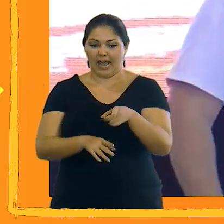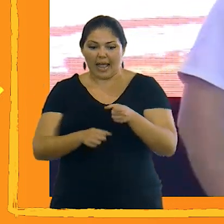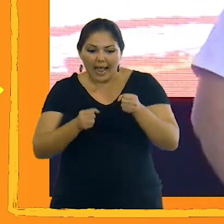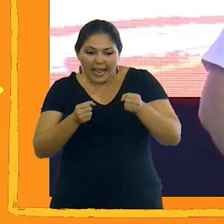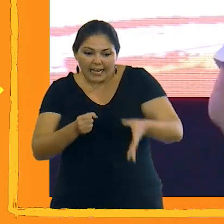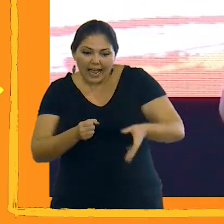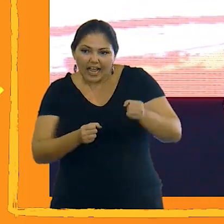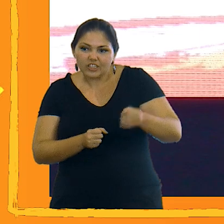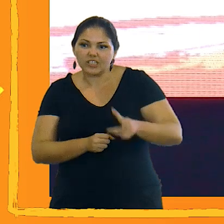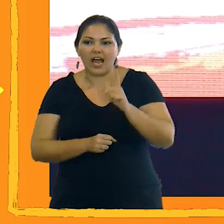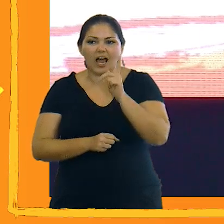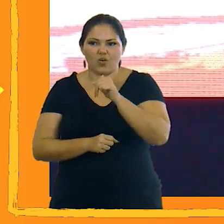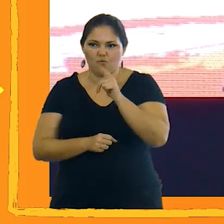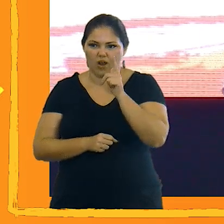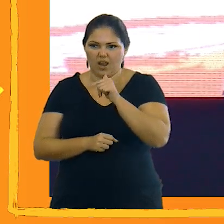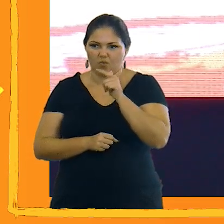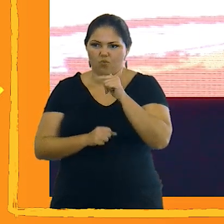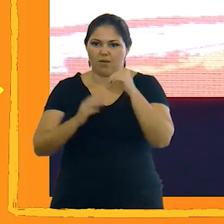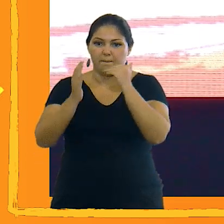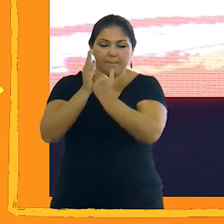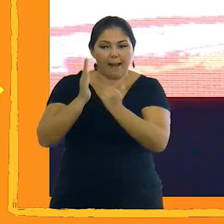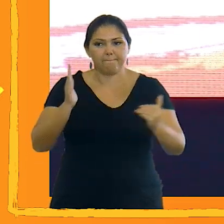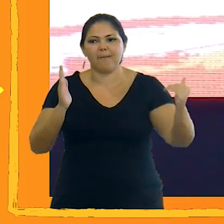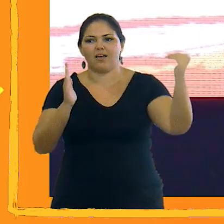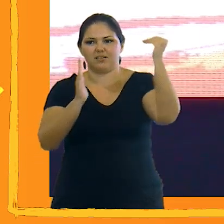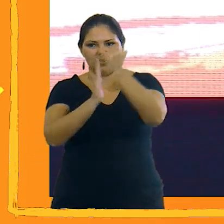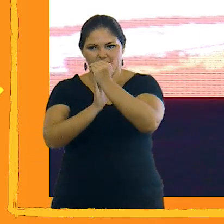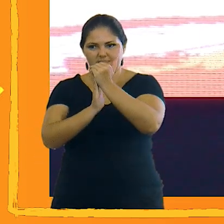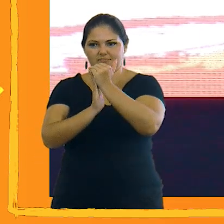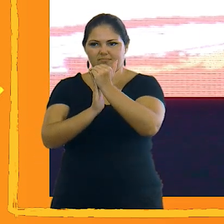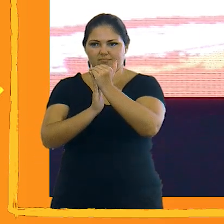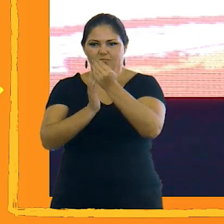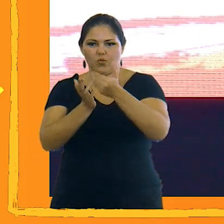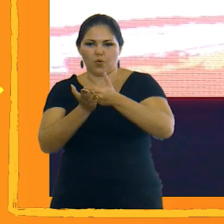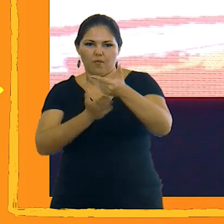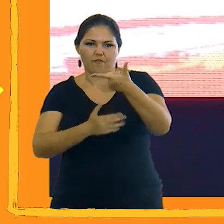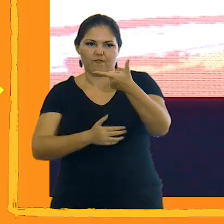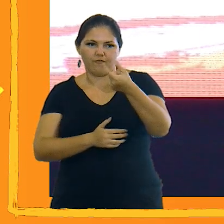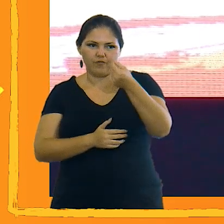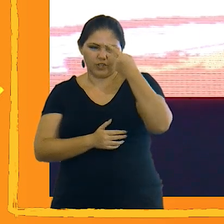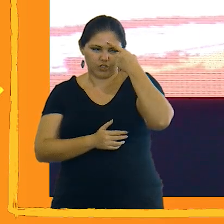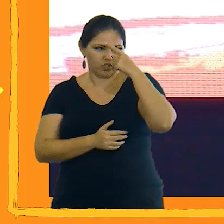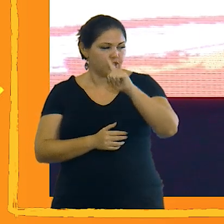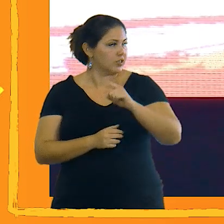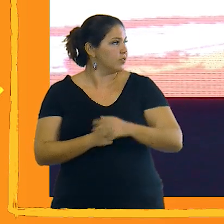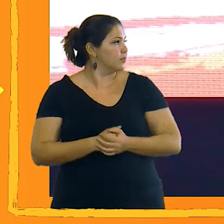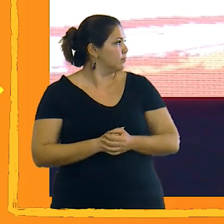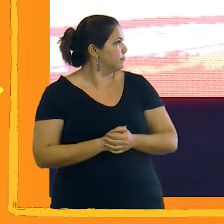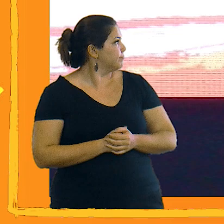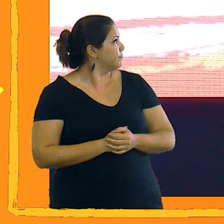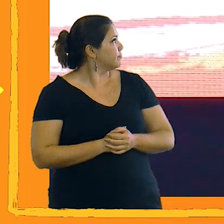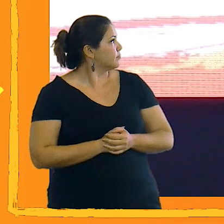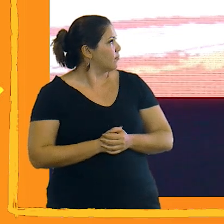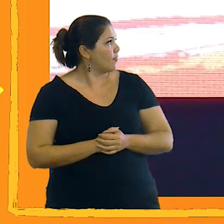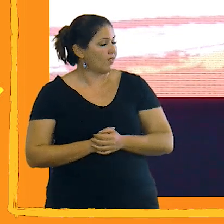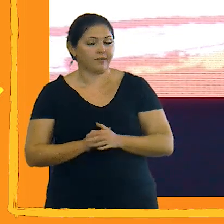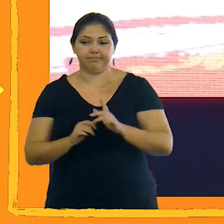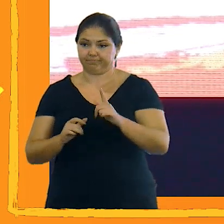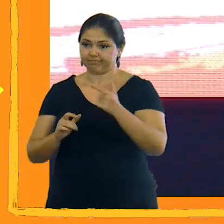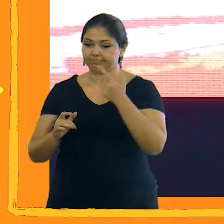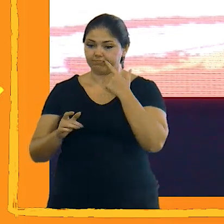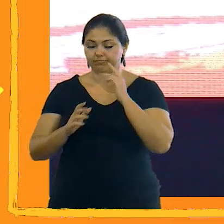nos primeiros 20 dias aí ó passado esse